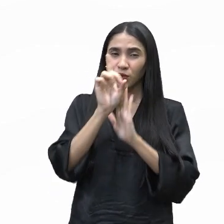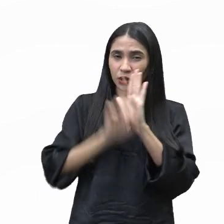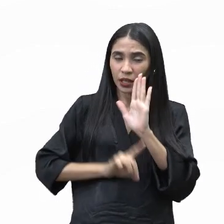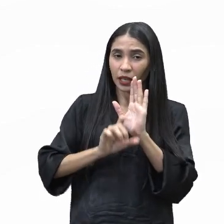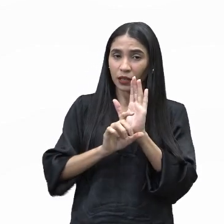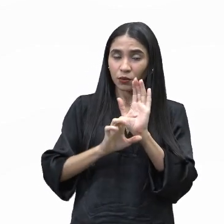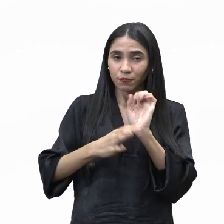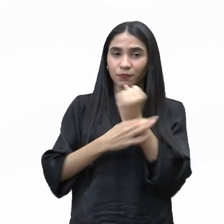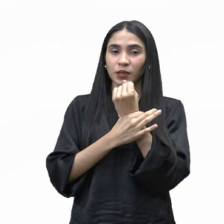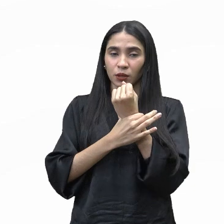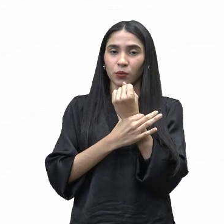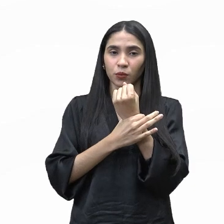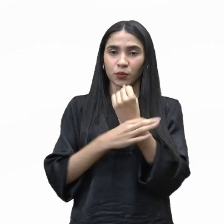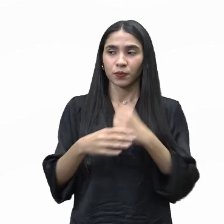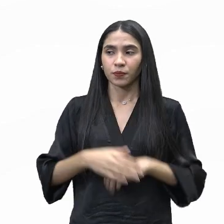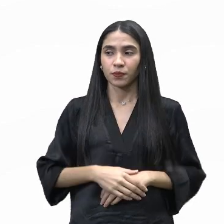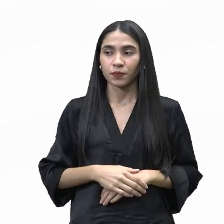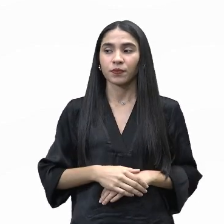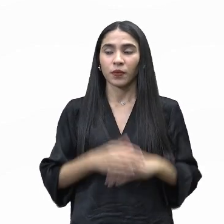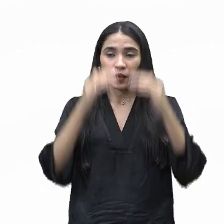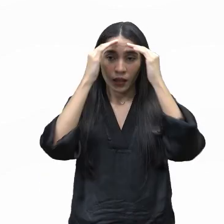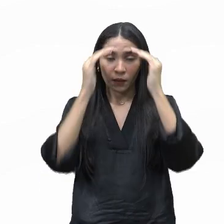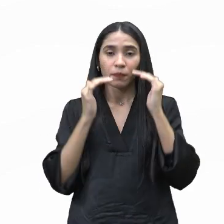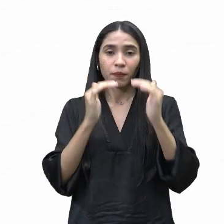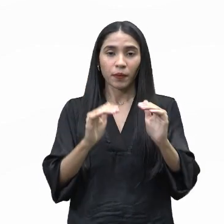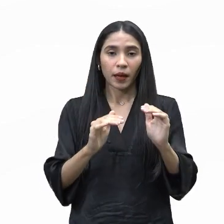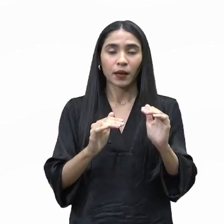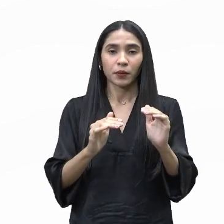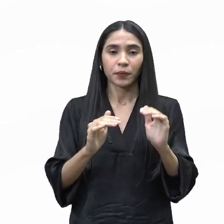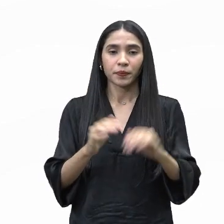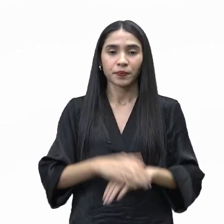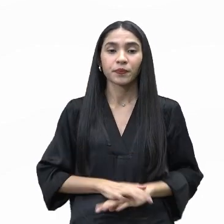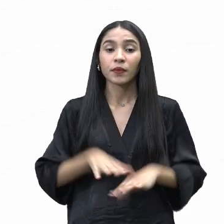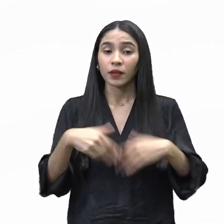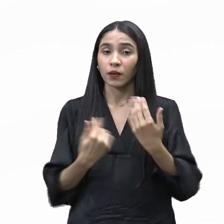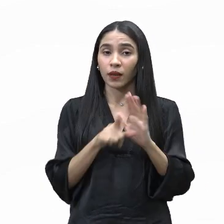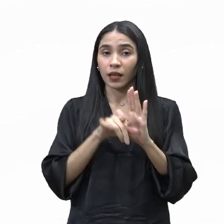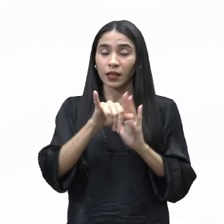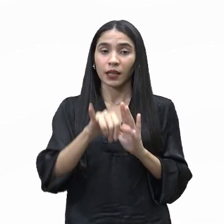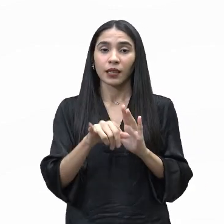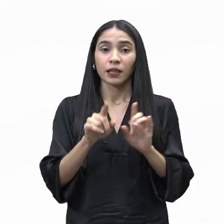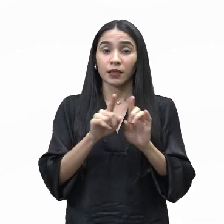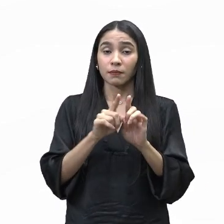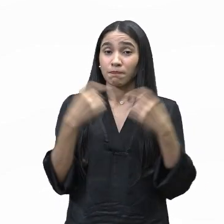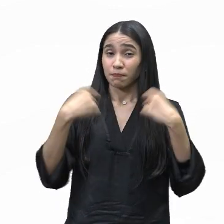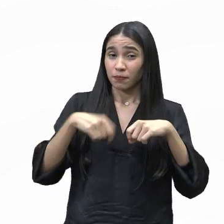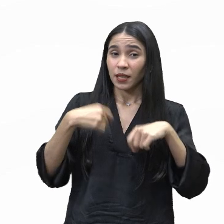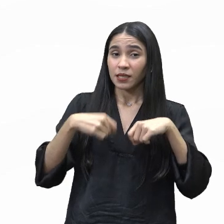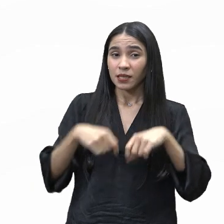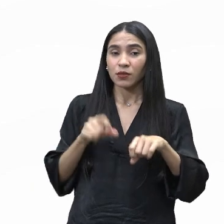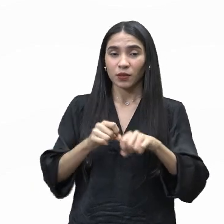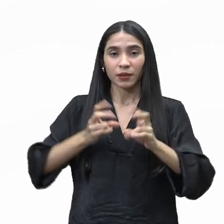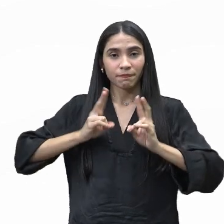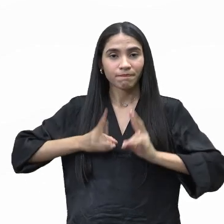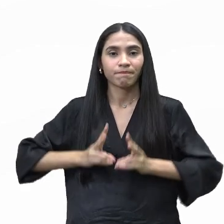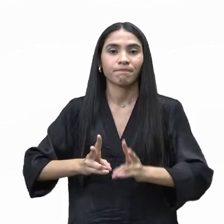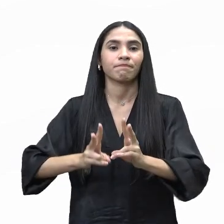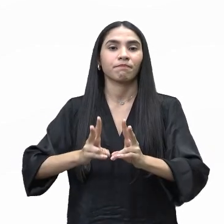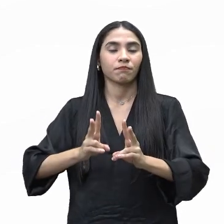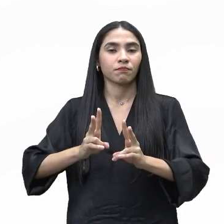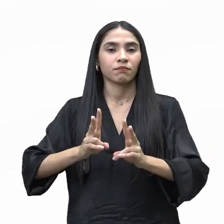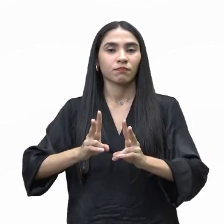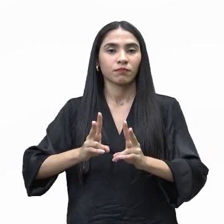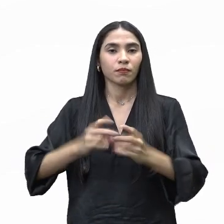dignidade preservada, né? E essas leis existem, mas elas precisam ser efetivadas, né? Precisam ser